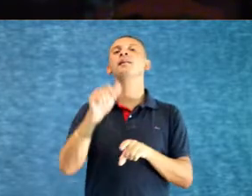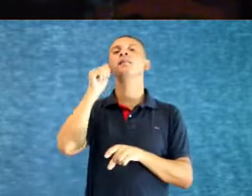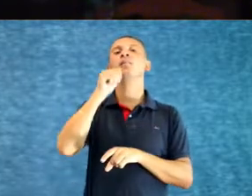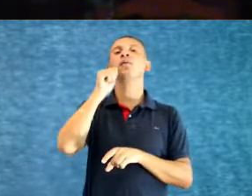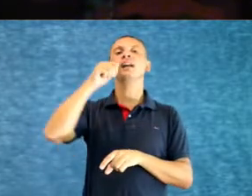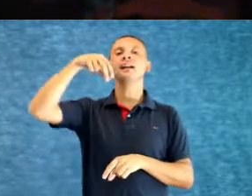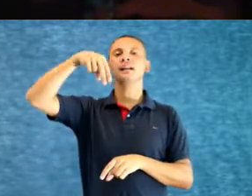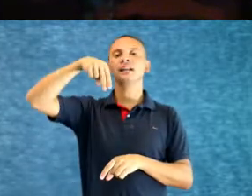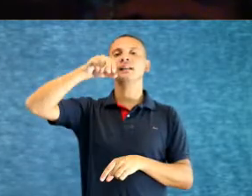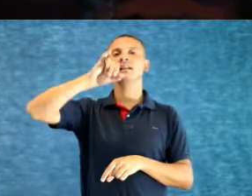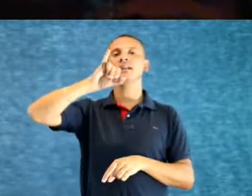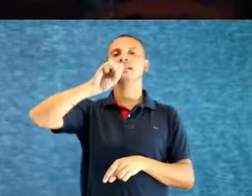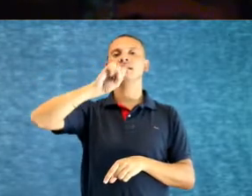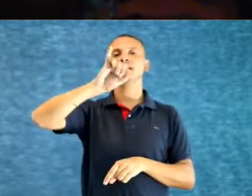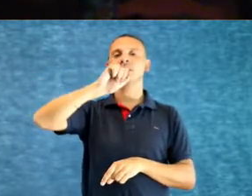Com certeza.